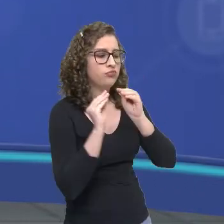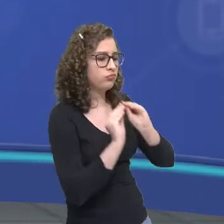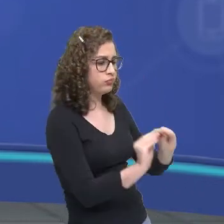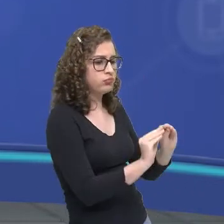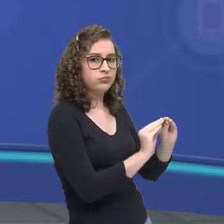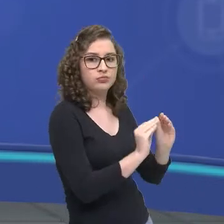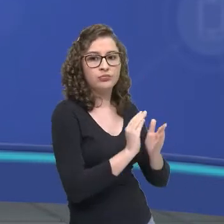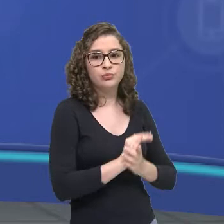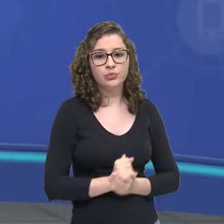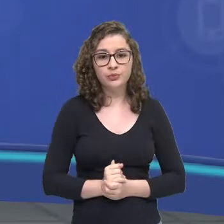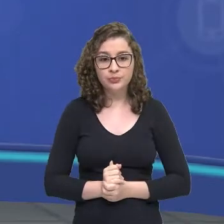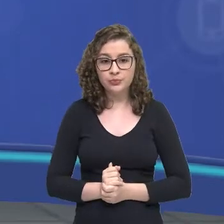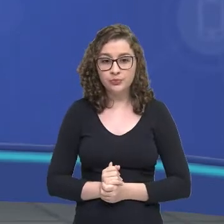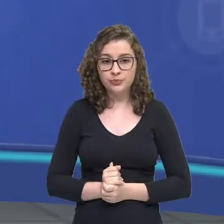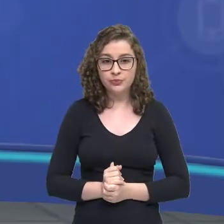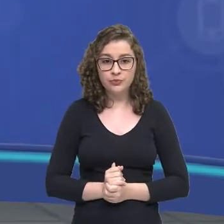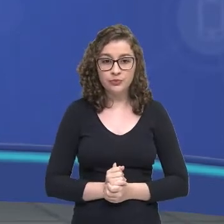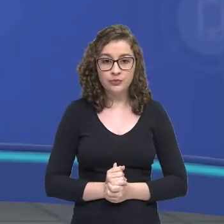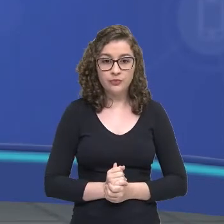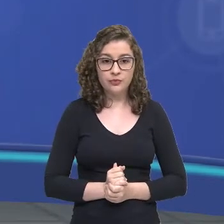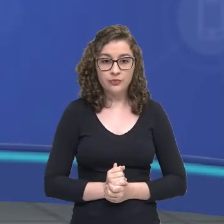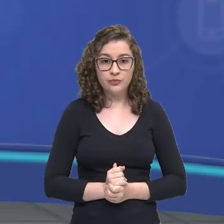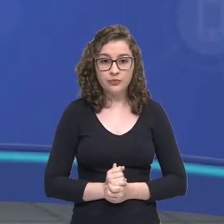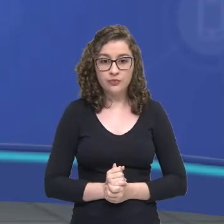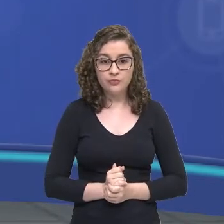recipiente. Mais uma região da nossa geladeira.